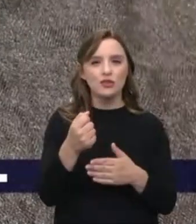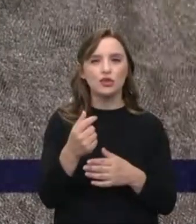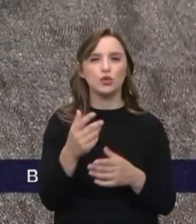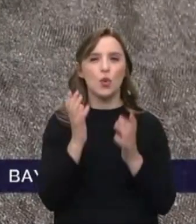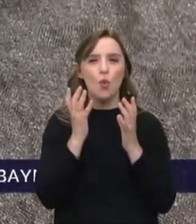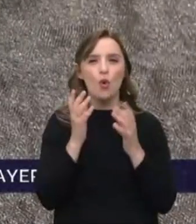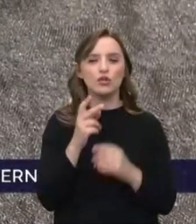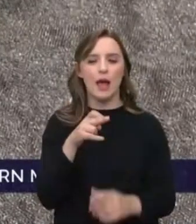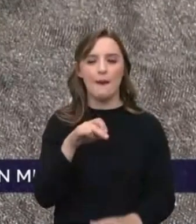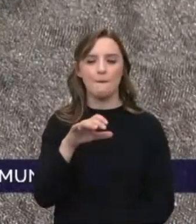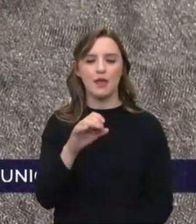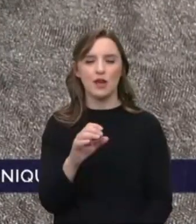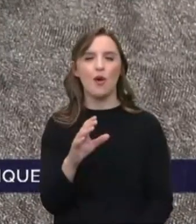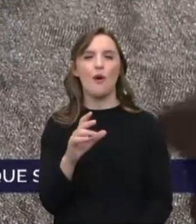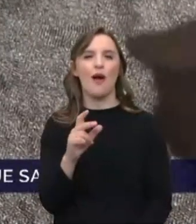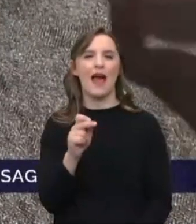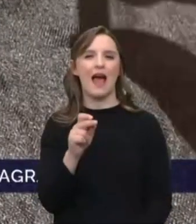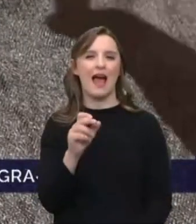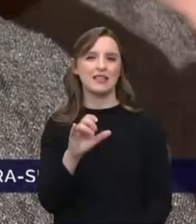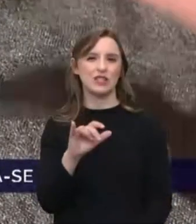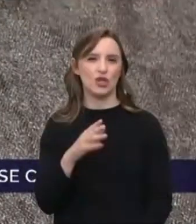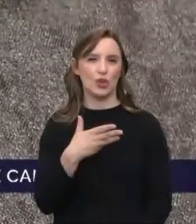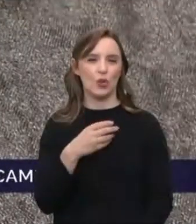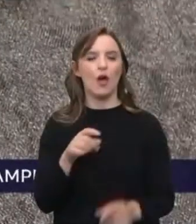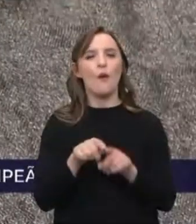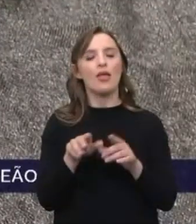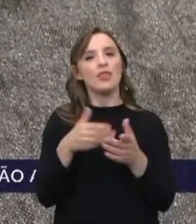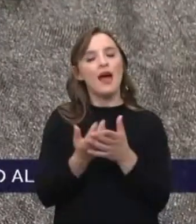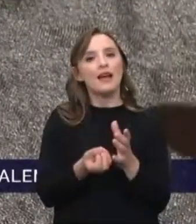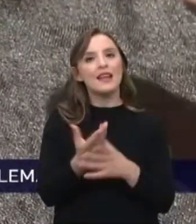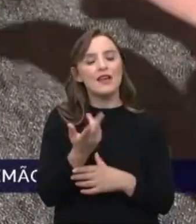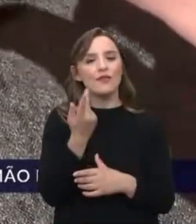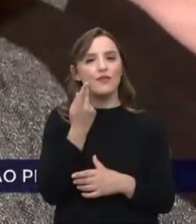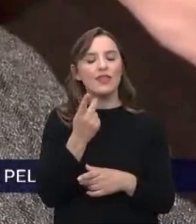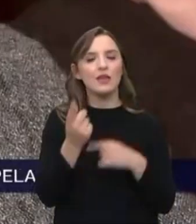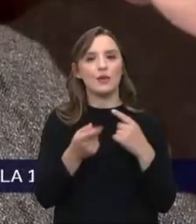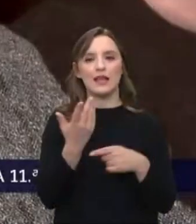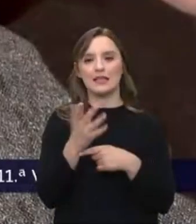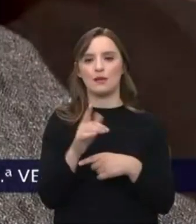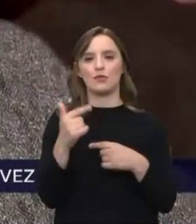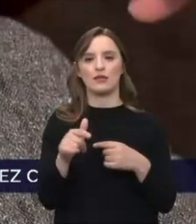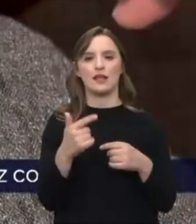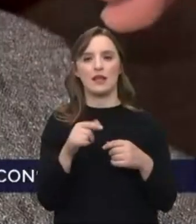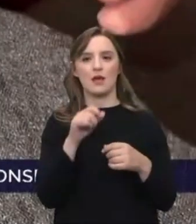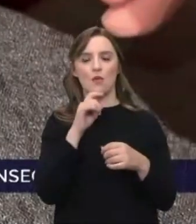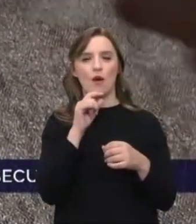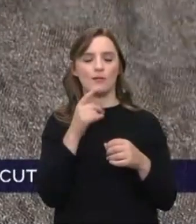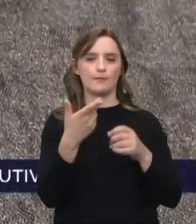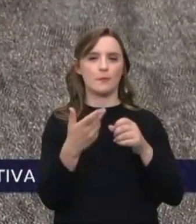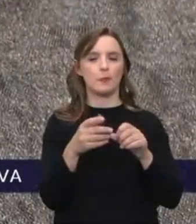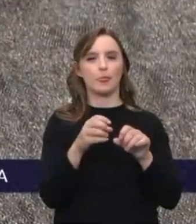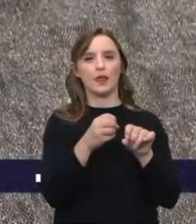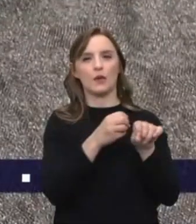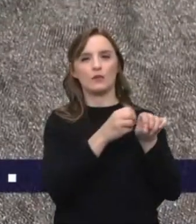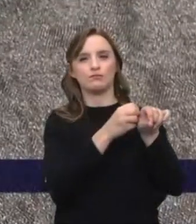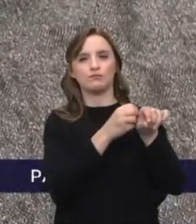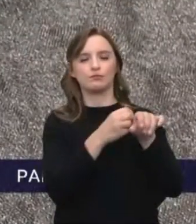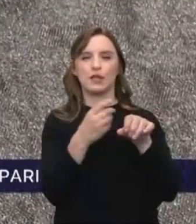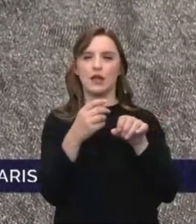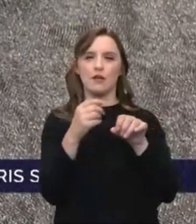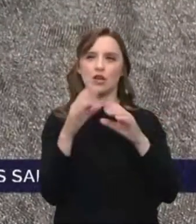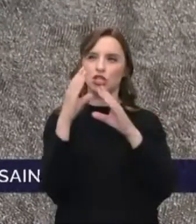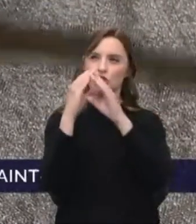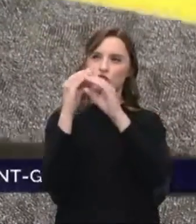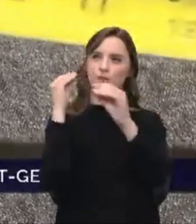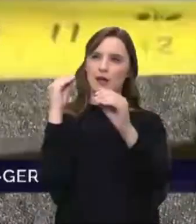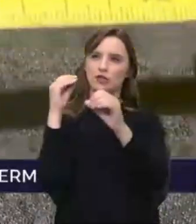os tijolos da vida. Eis um desses exemplos. É o chamado meteorito do Campo del Cielo, que caiu numa zona da